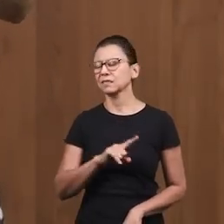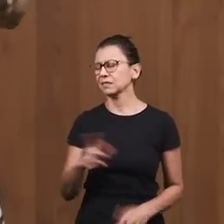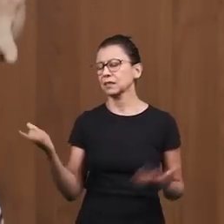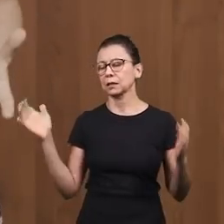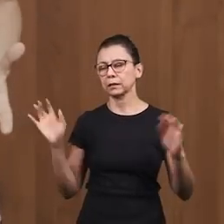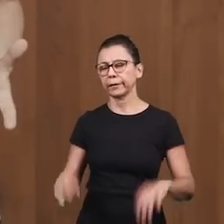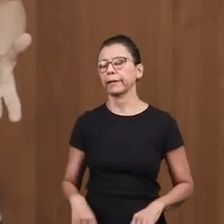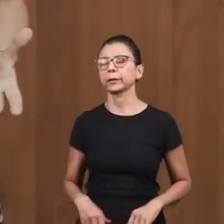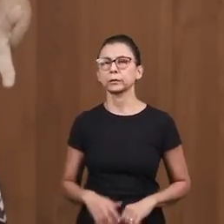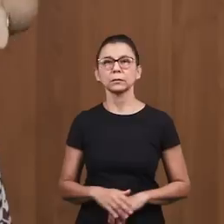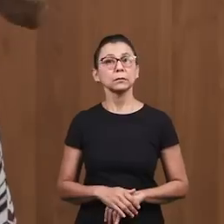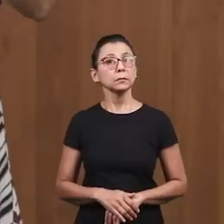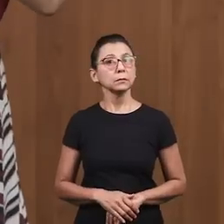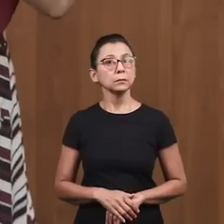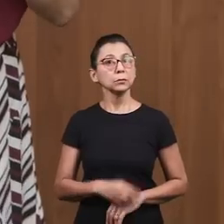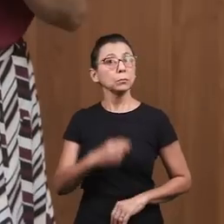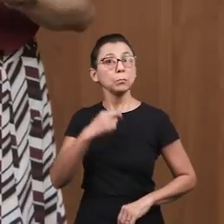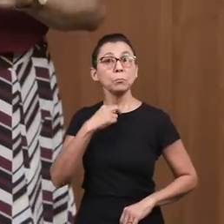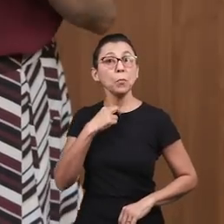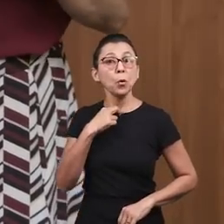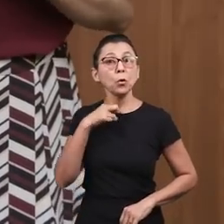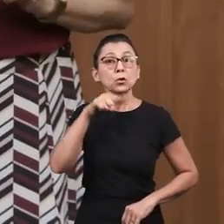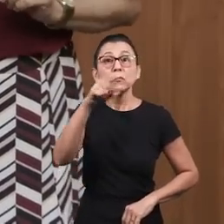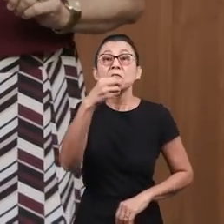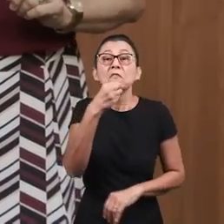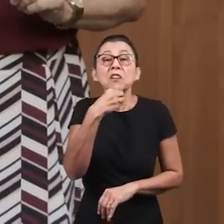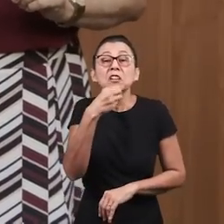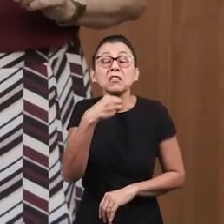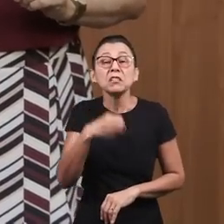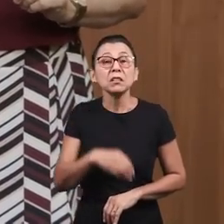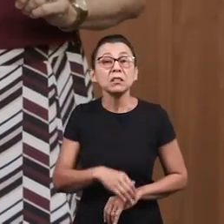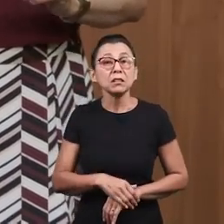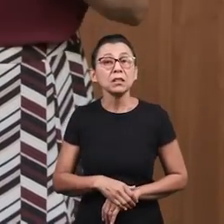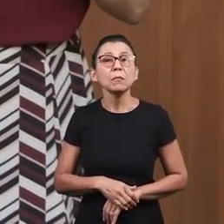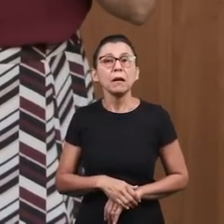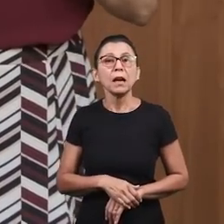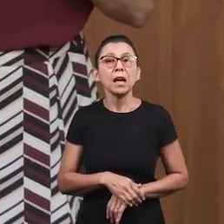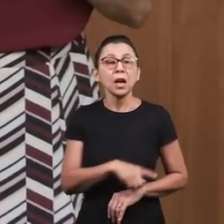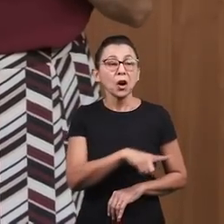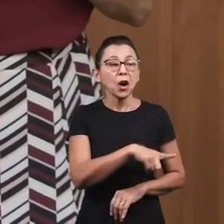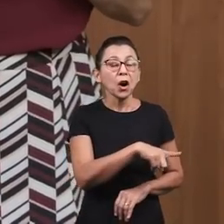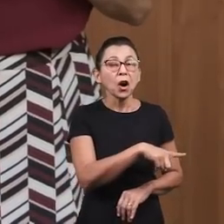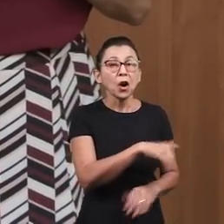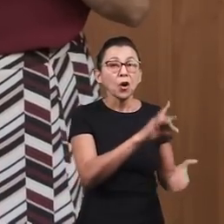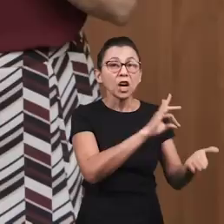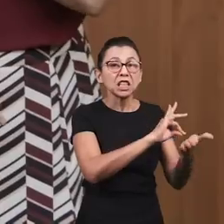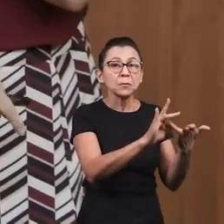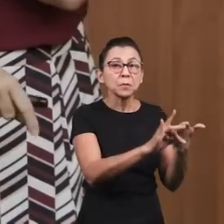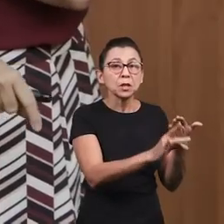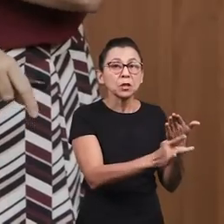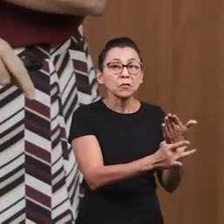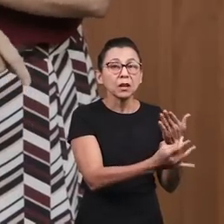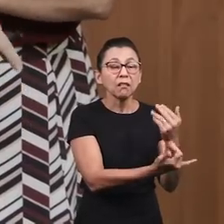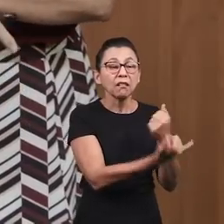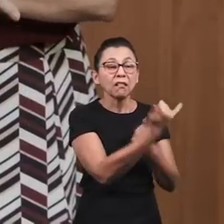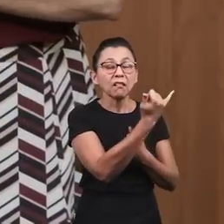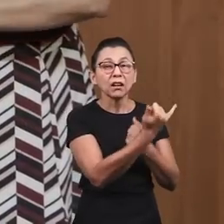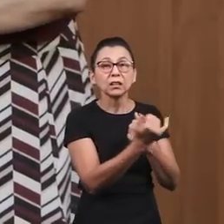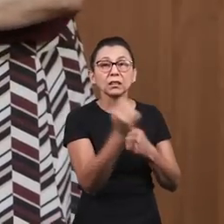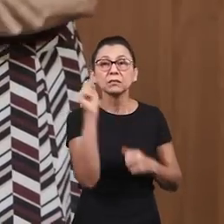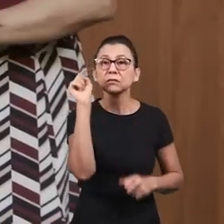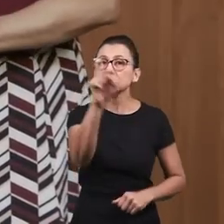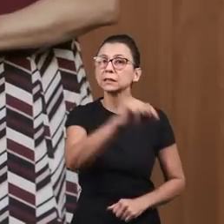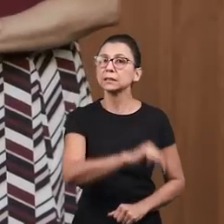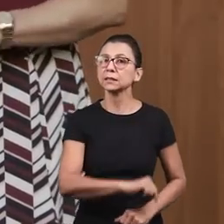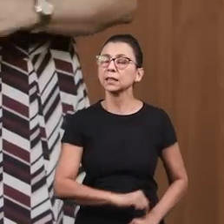tornam fracos. Vocês sabiam de um segredo? Nosso corpo. Olha, esse nosso